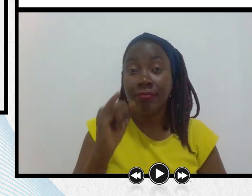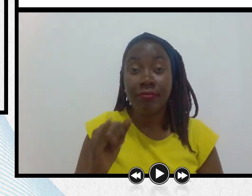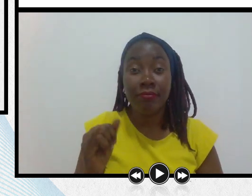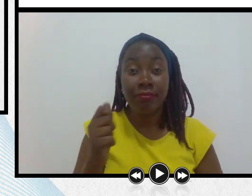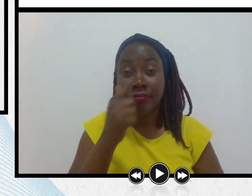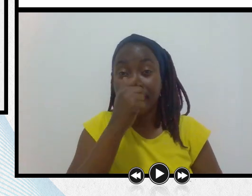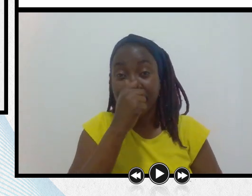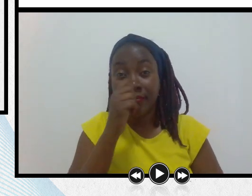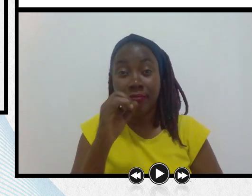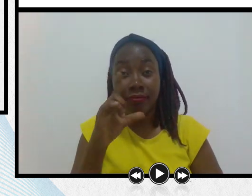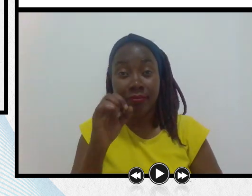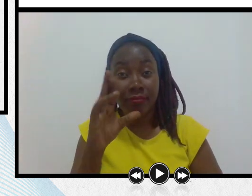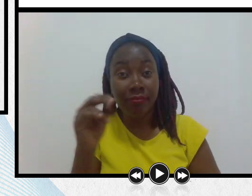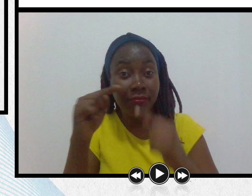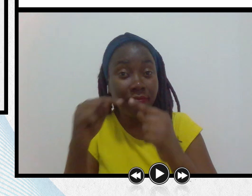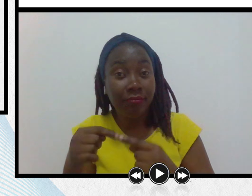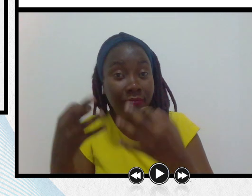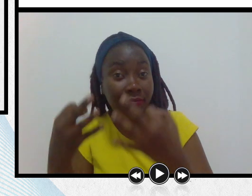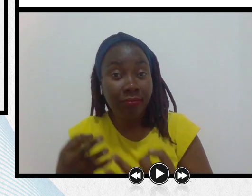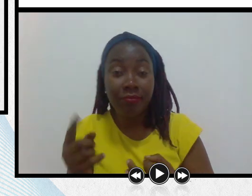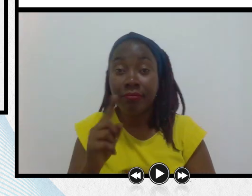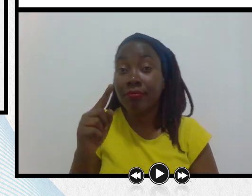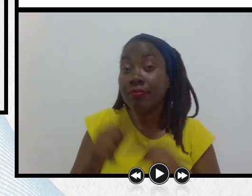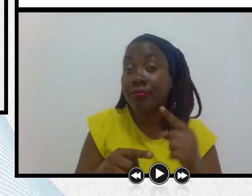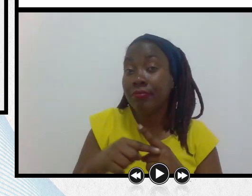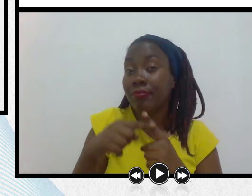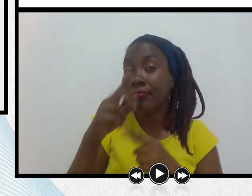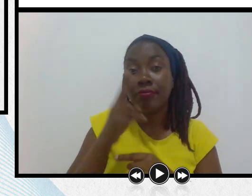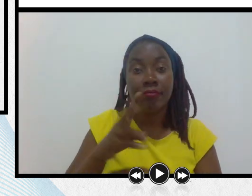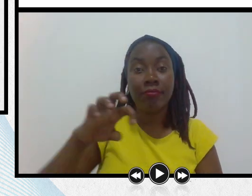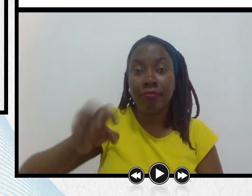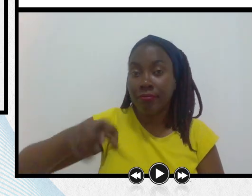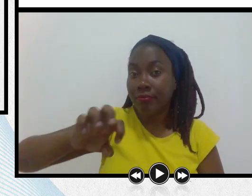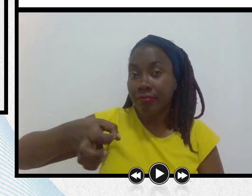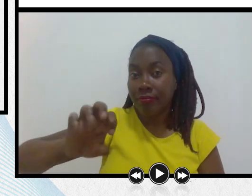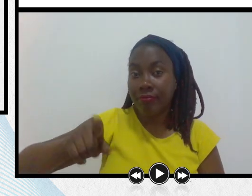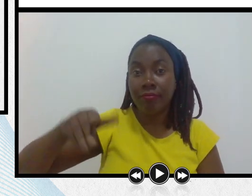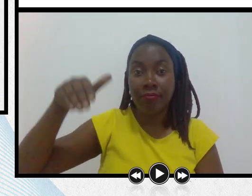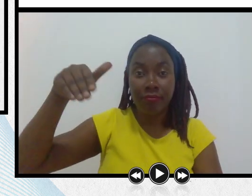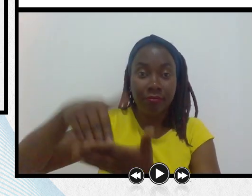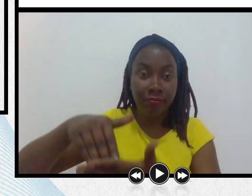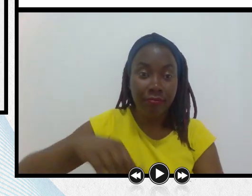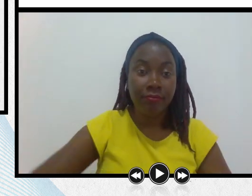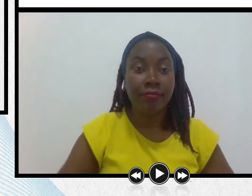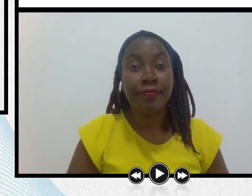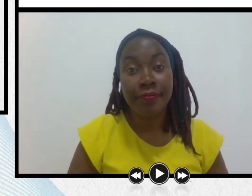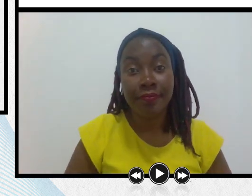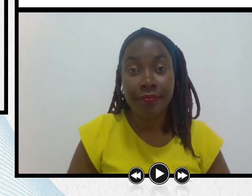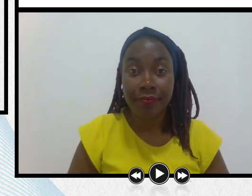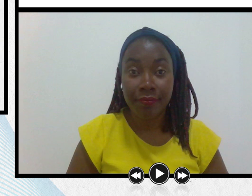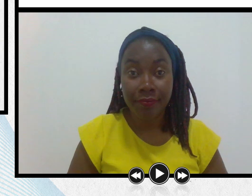a concentração de cloro ativo está adequada ou não. E essas medidas sempre são feitas na torneira, né? Lá na ponta do uso.